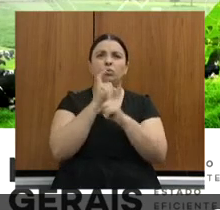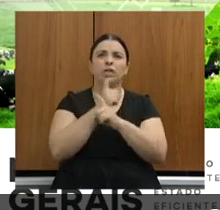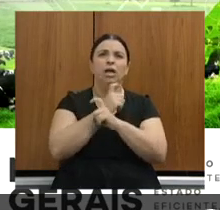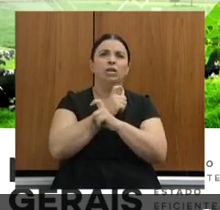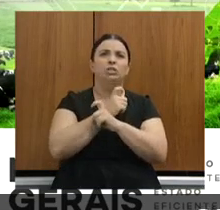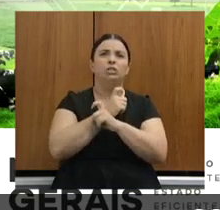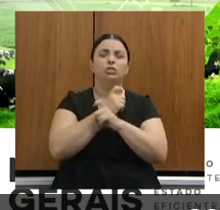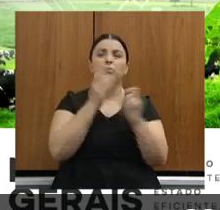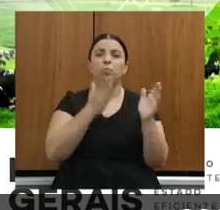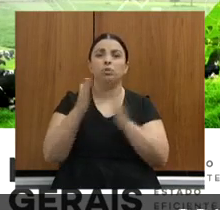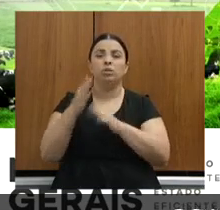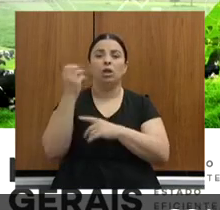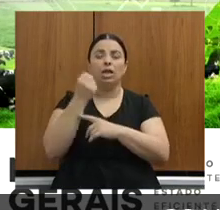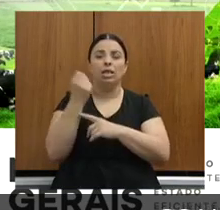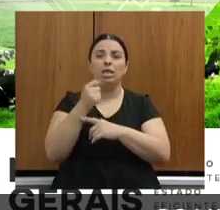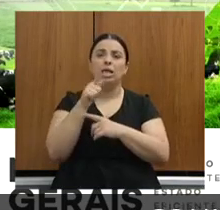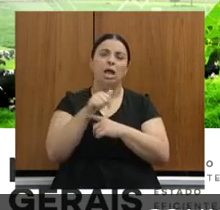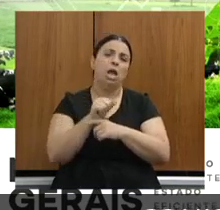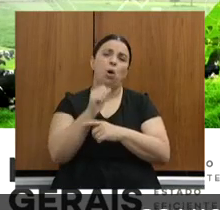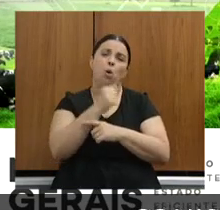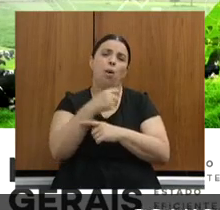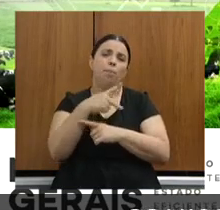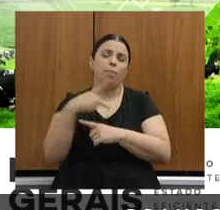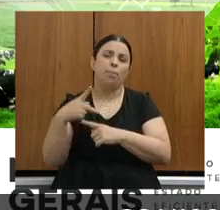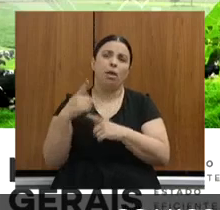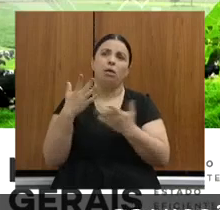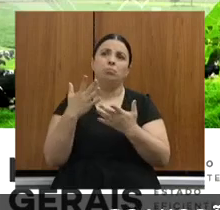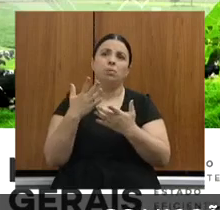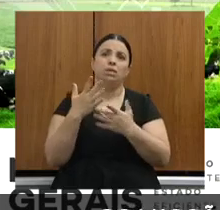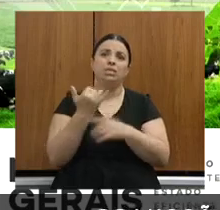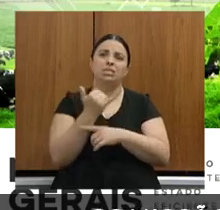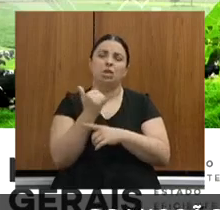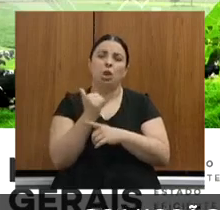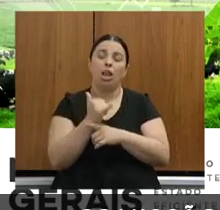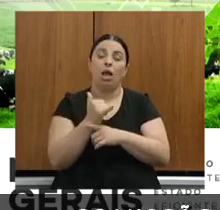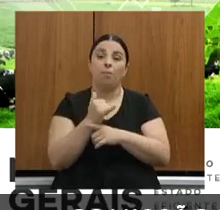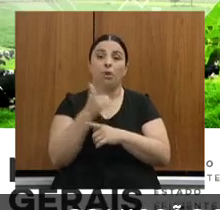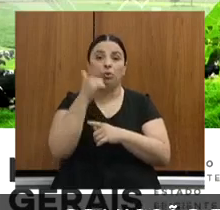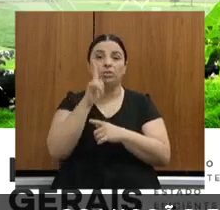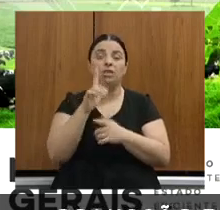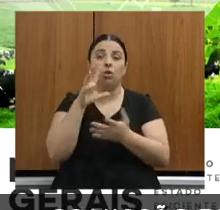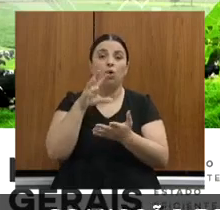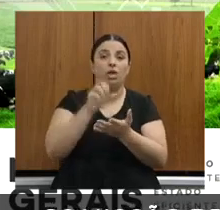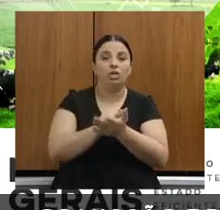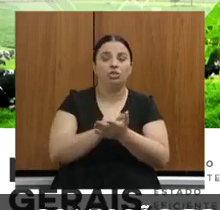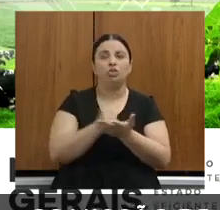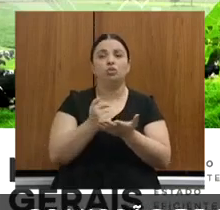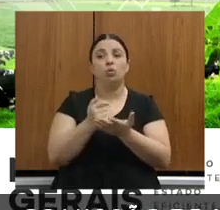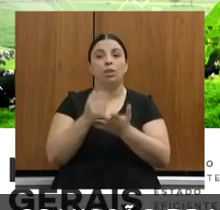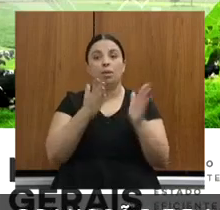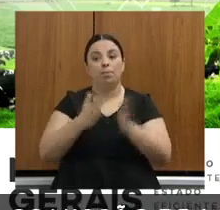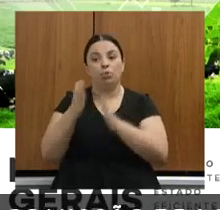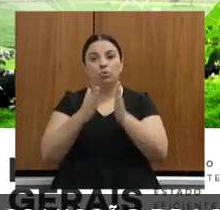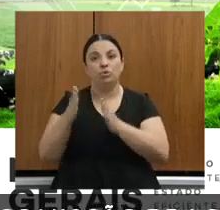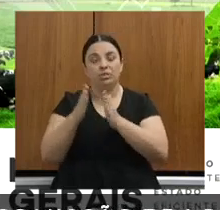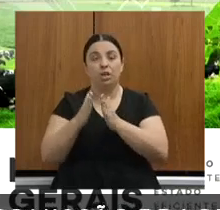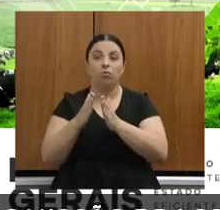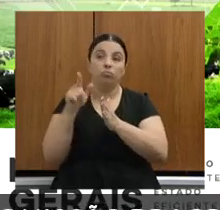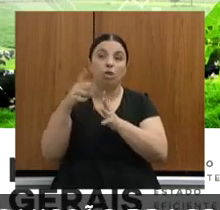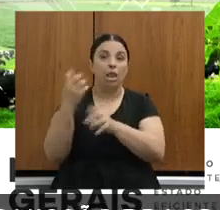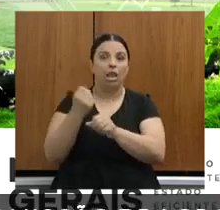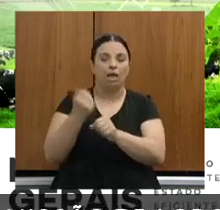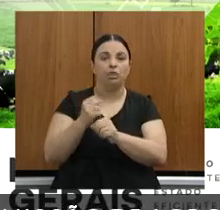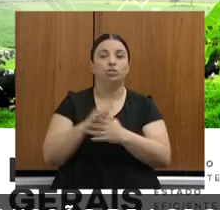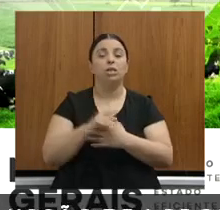gercal que o aplicativo para celular Android destinado ao registro financeiro propriedade rural dedicado a atividade leiteira então Essas atividades de